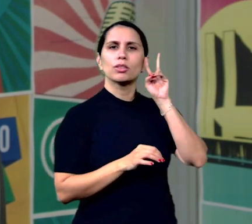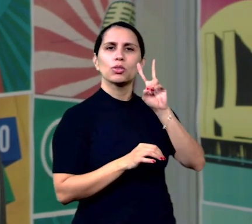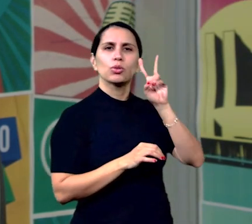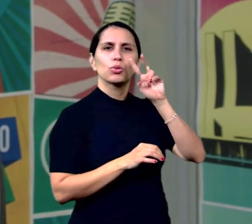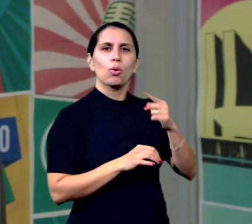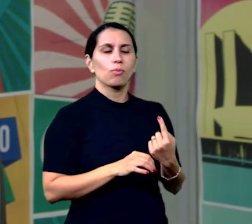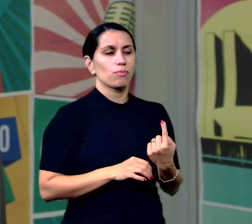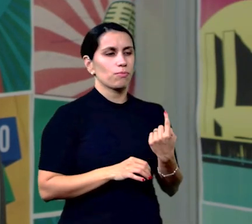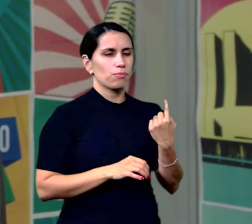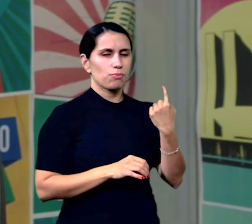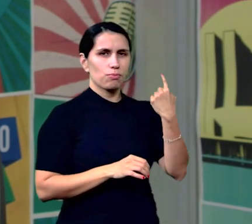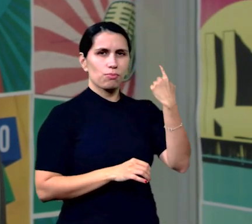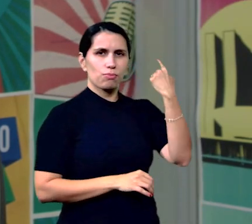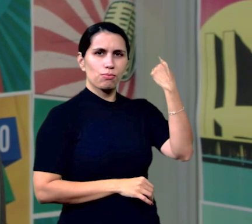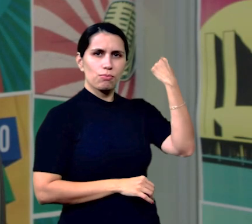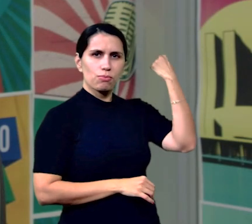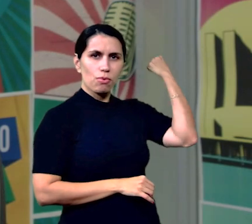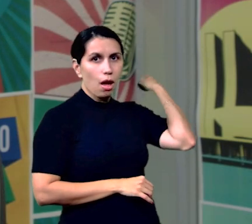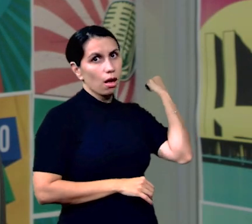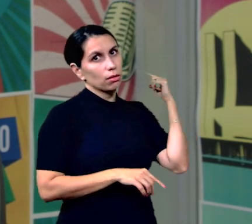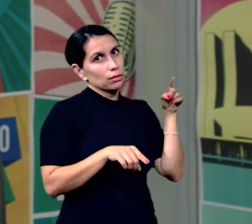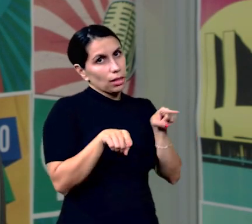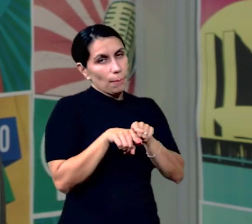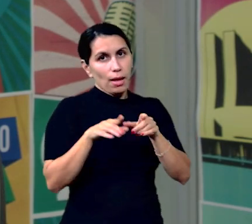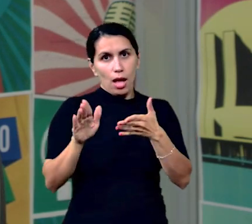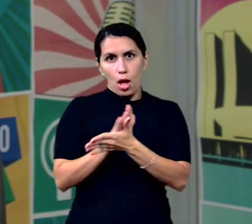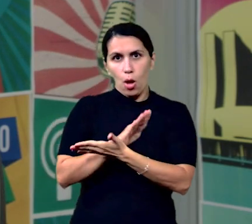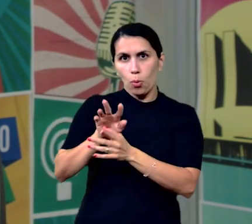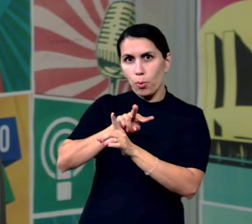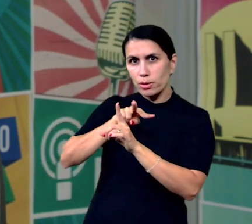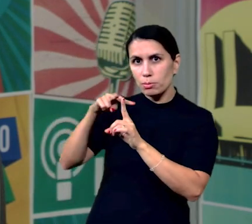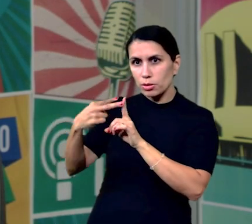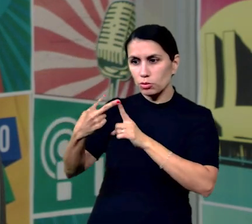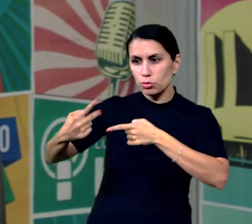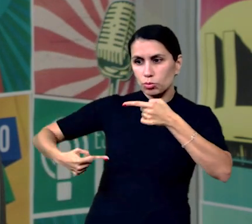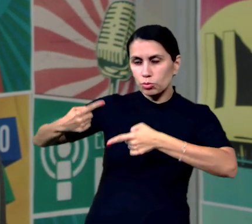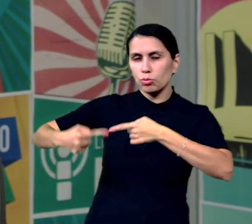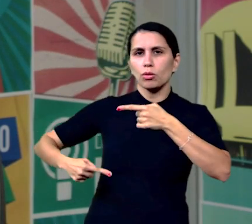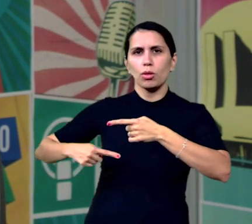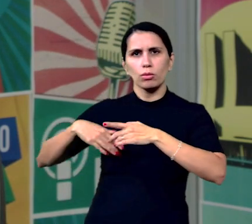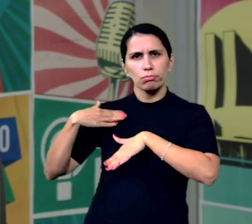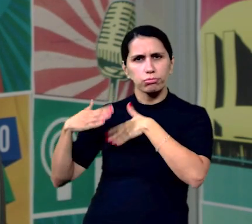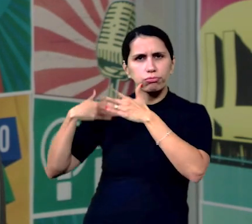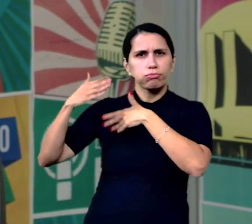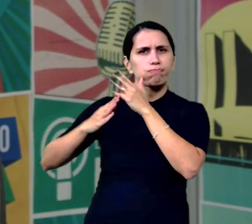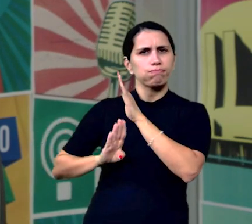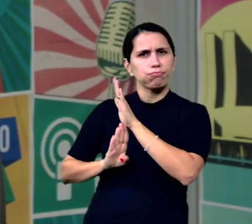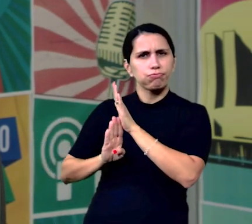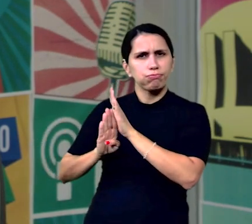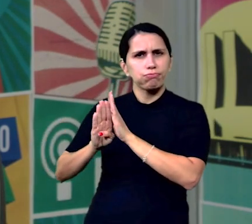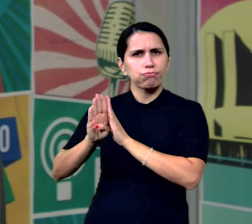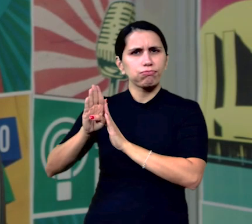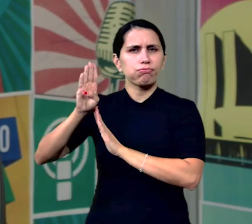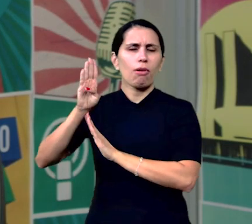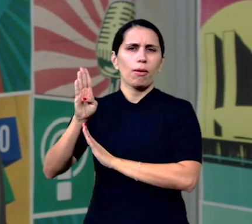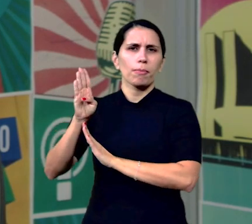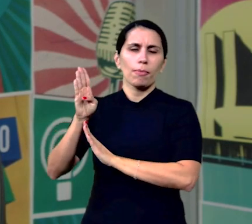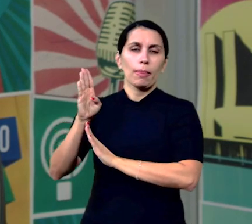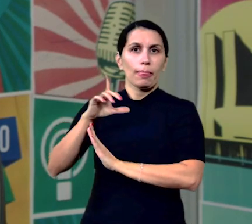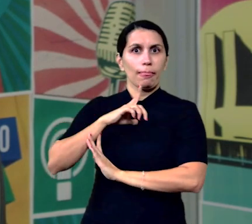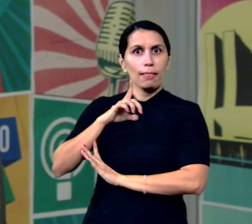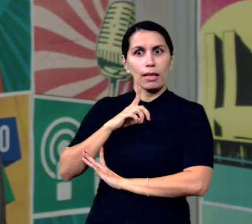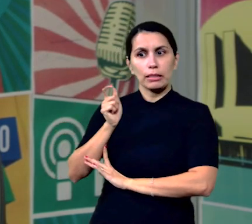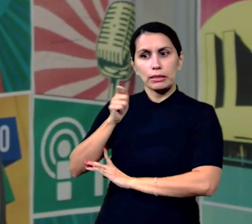também com, né, um avanço de algumas perspectivas políticas que pensam, né, que de fato, né, como eu também falei, tem